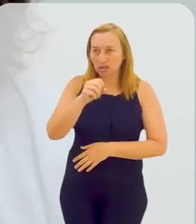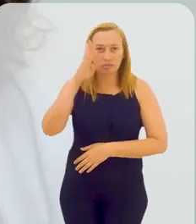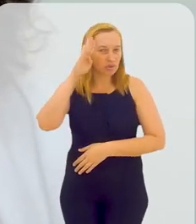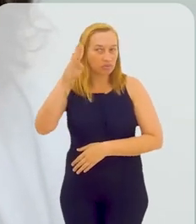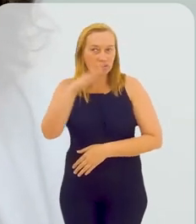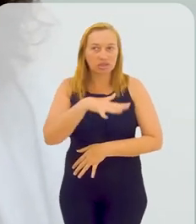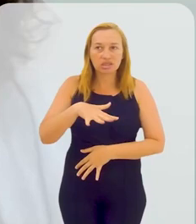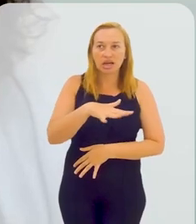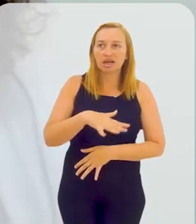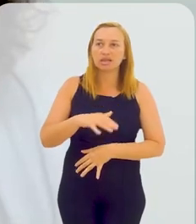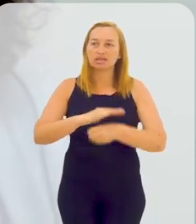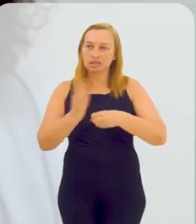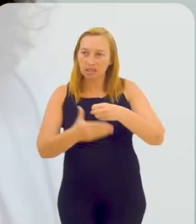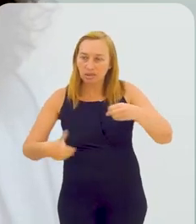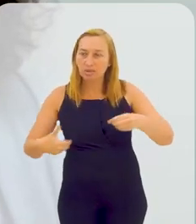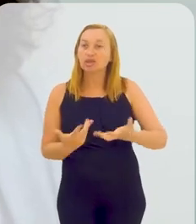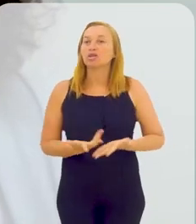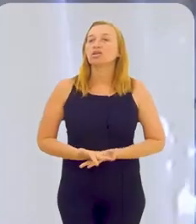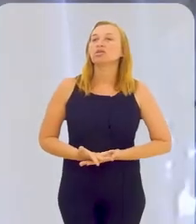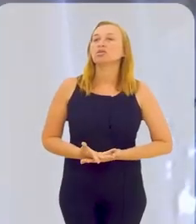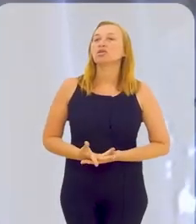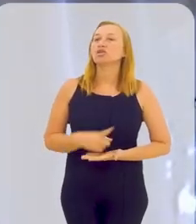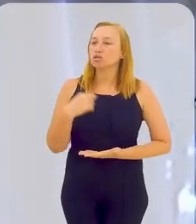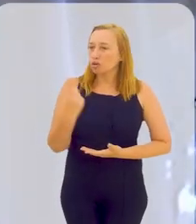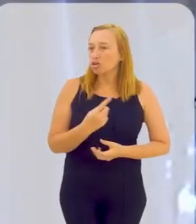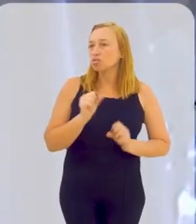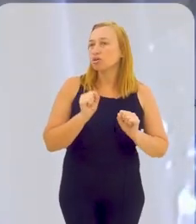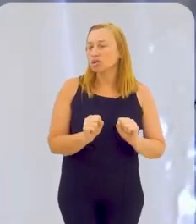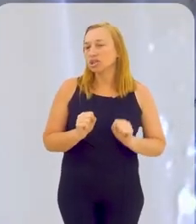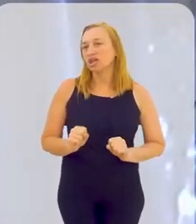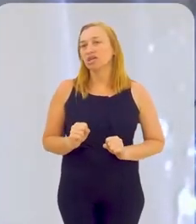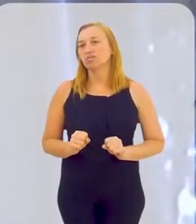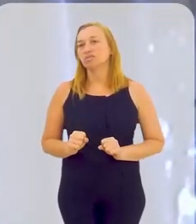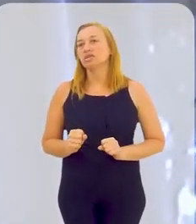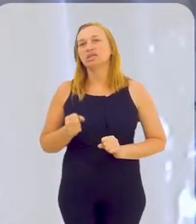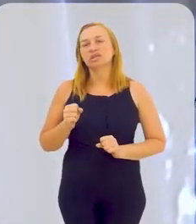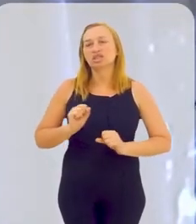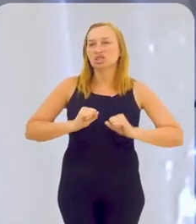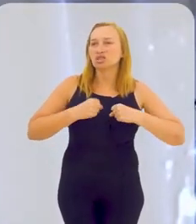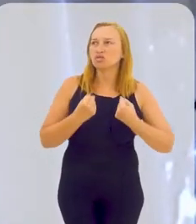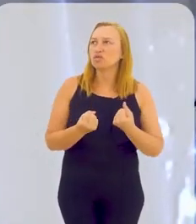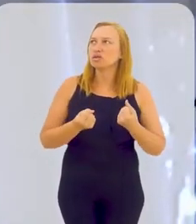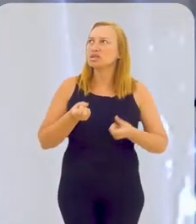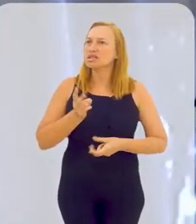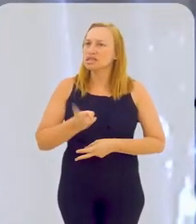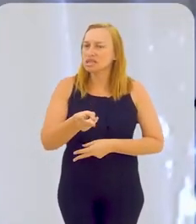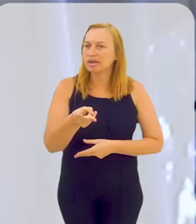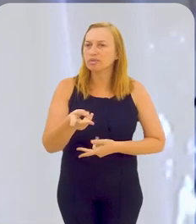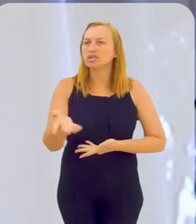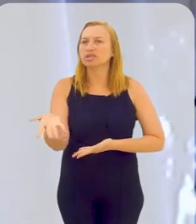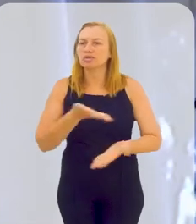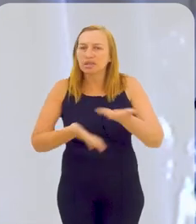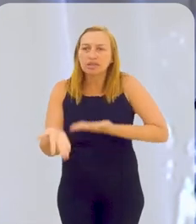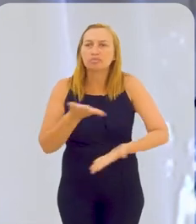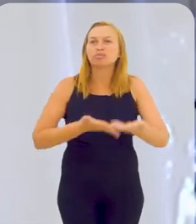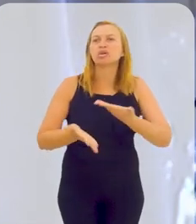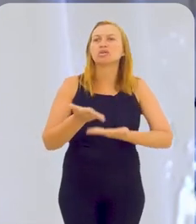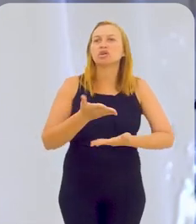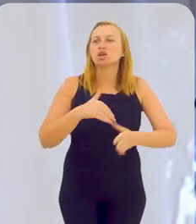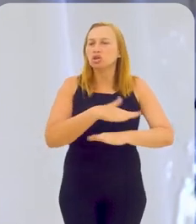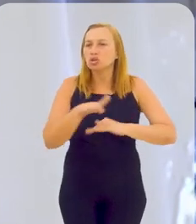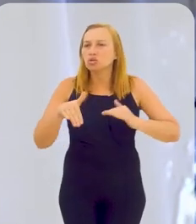fortalecimento, principalmente nessa questão do saneamento? Dentro do que a gente pode, a gente busca estar sempre